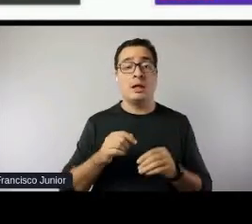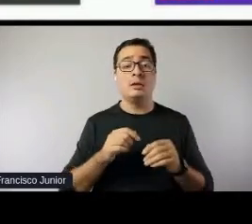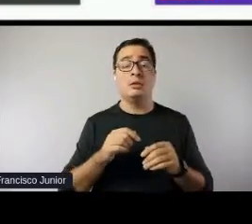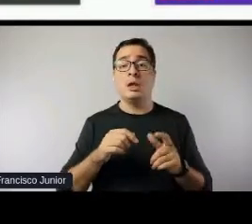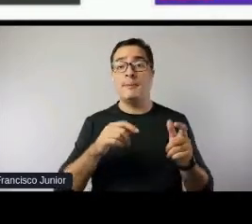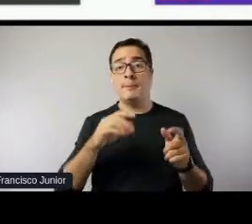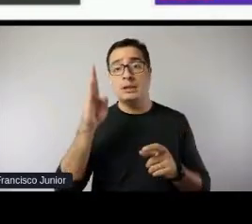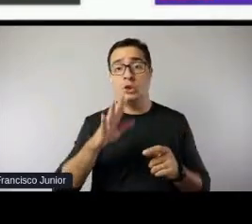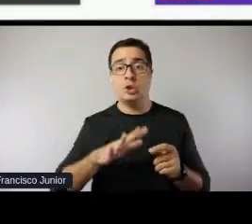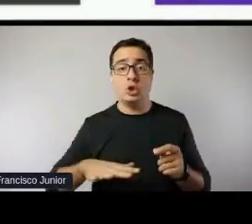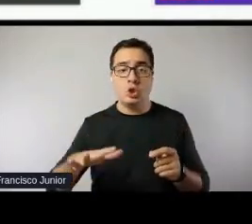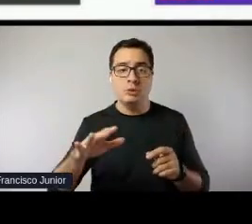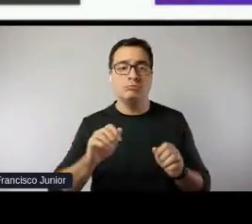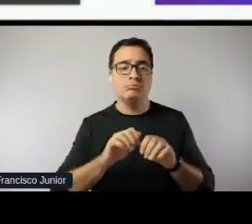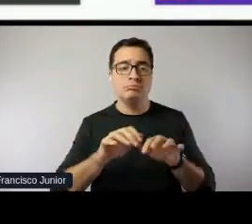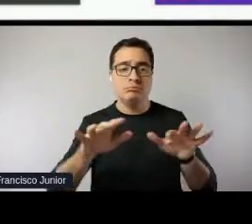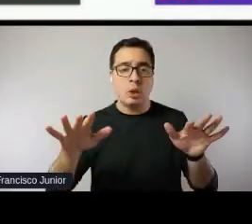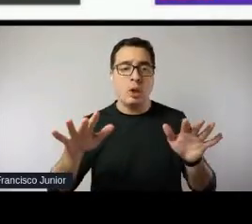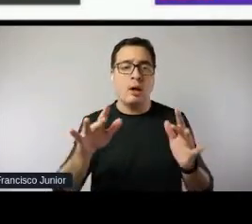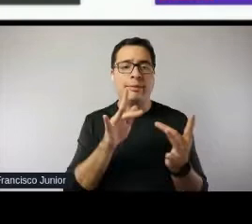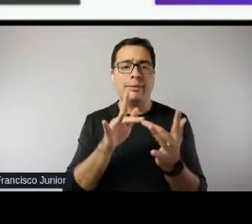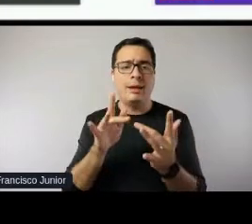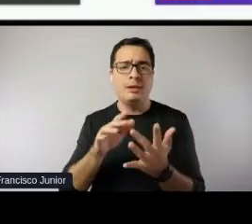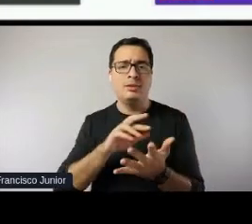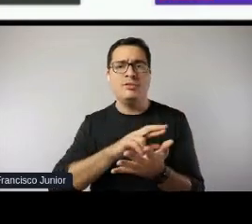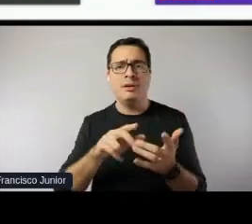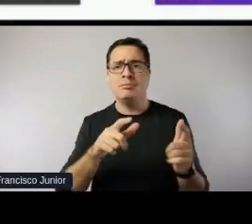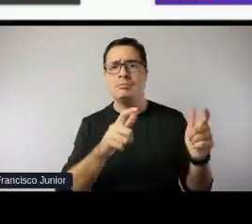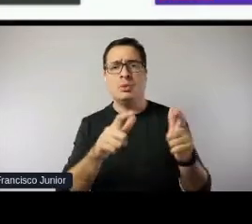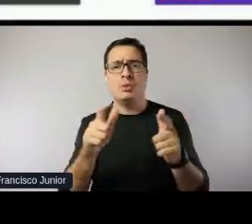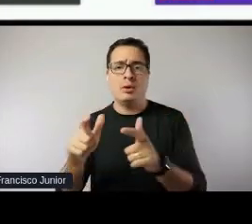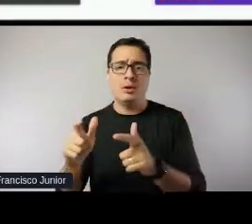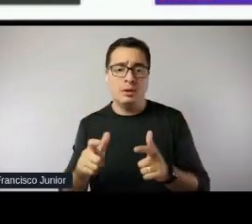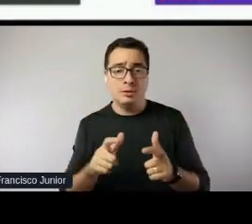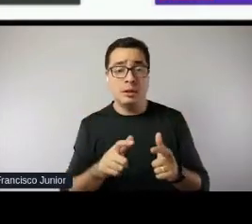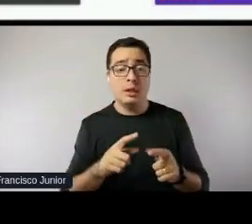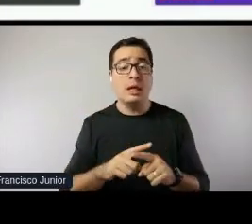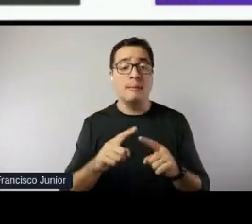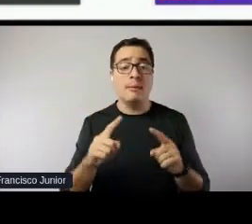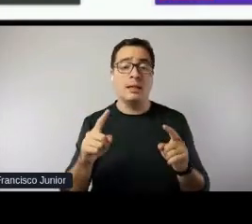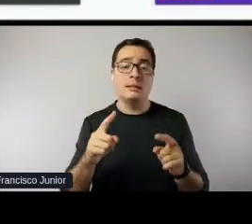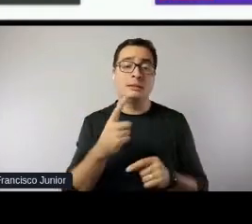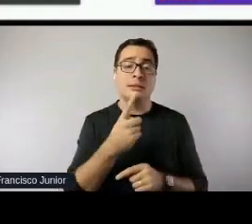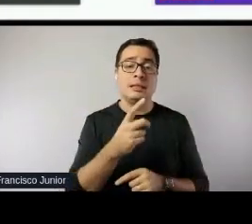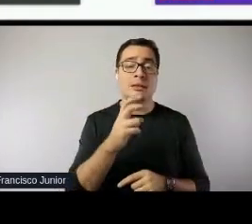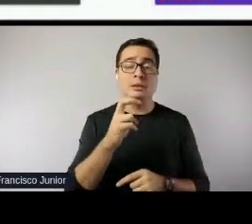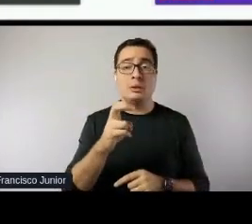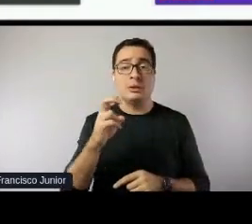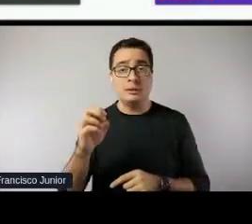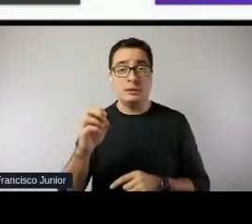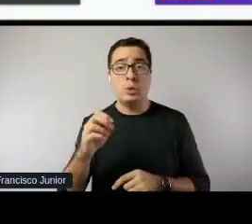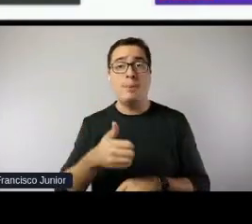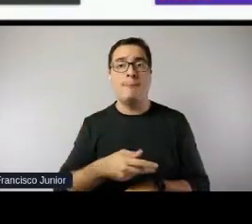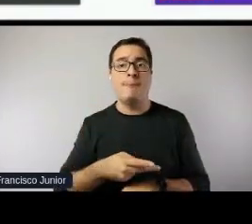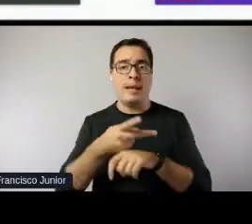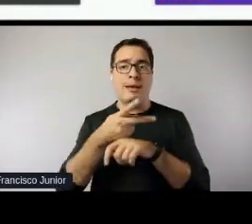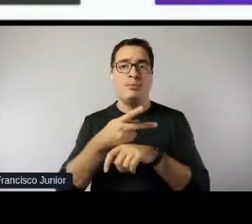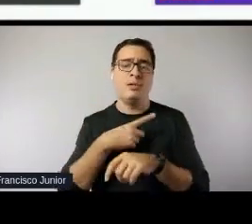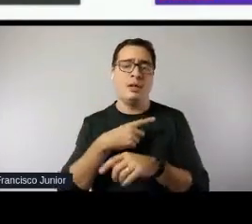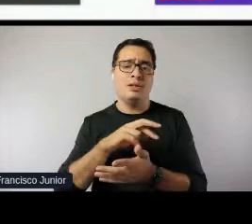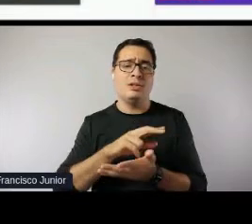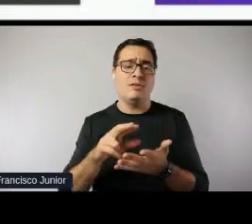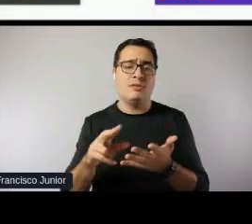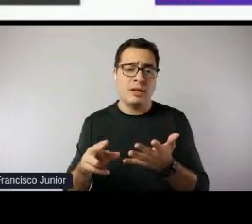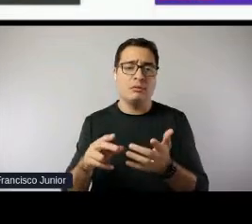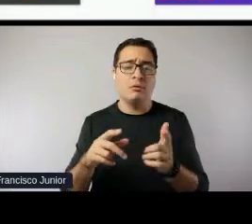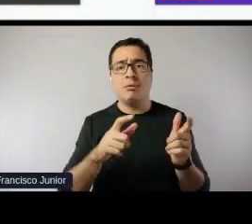pelo Brasil, então atende aí a vários pontos, né? E mais de 155 prêmios em diversas